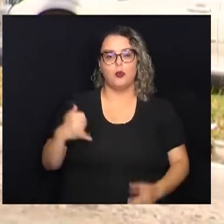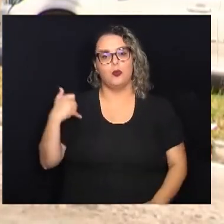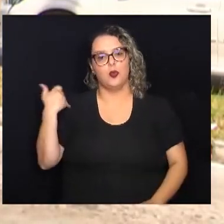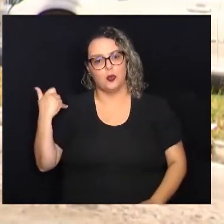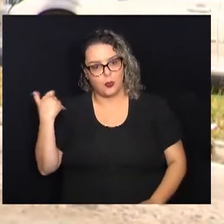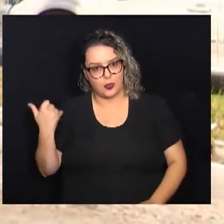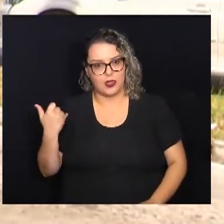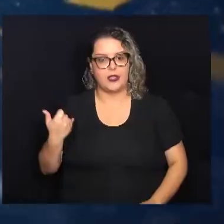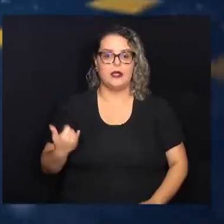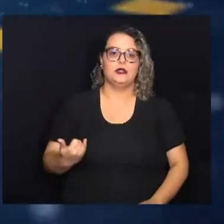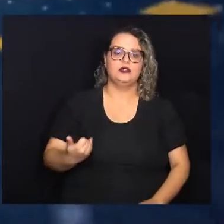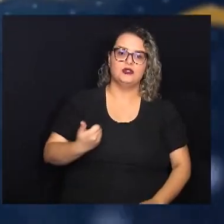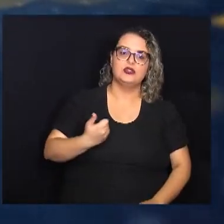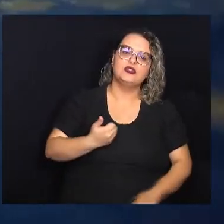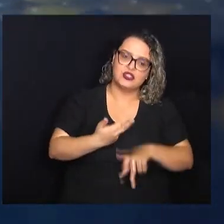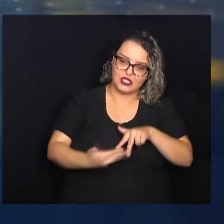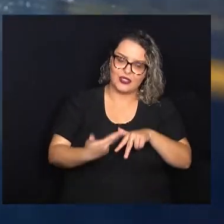e sexo da criança.